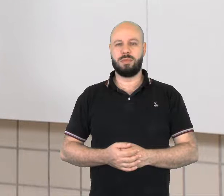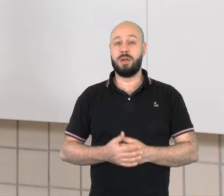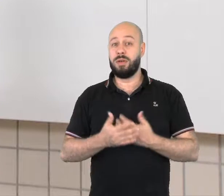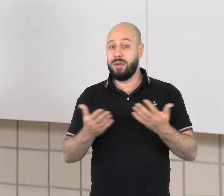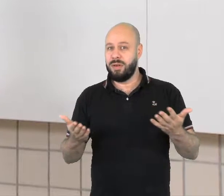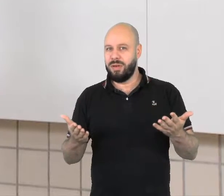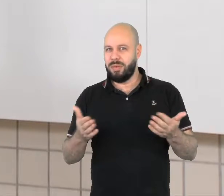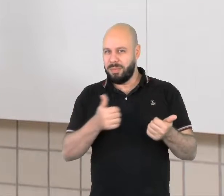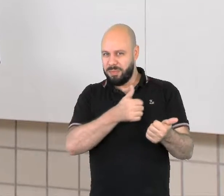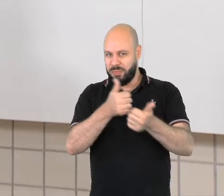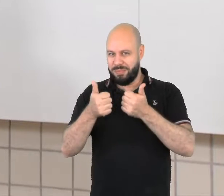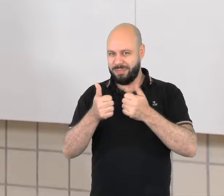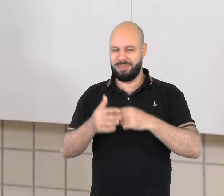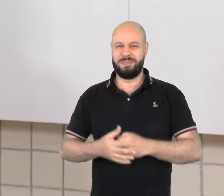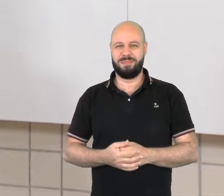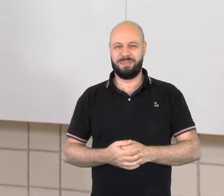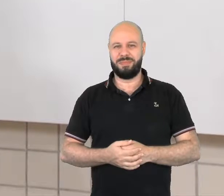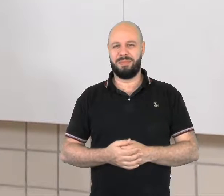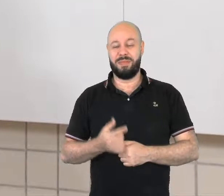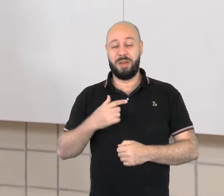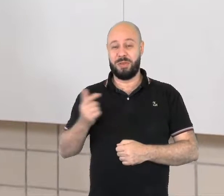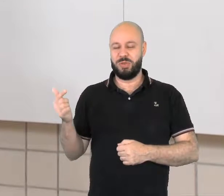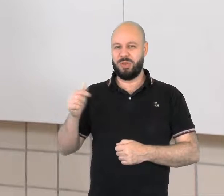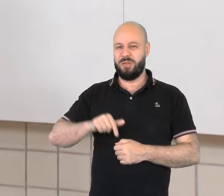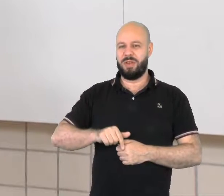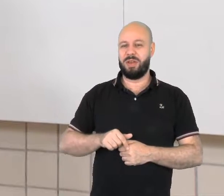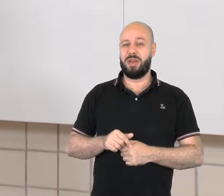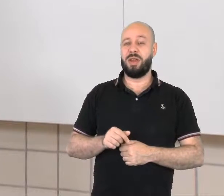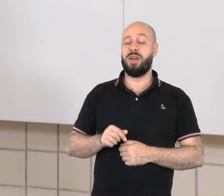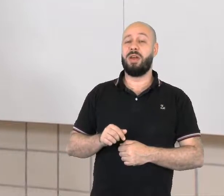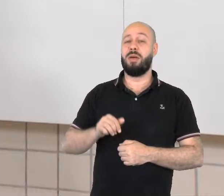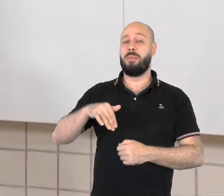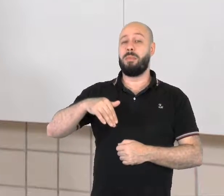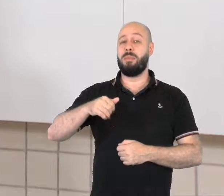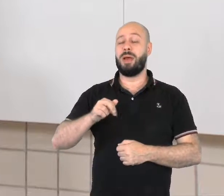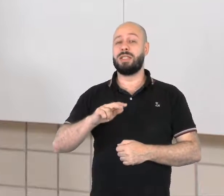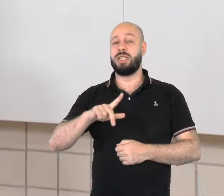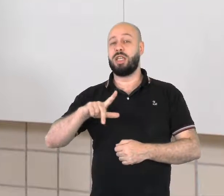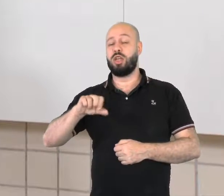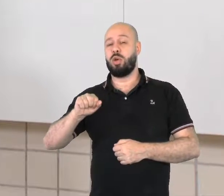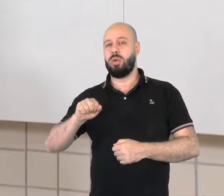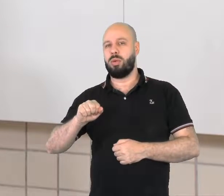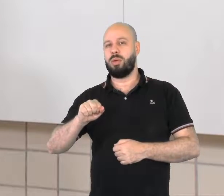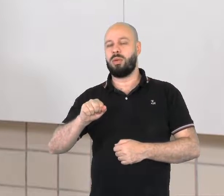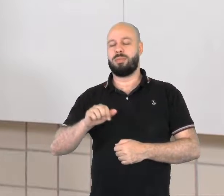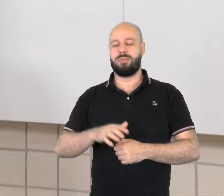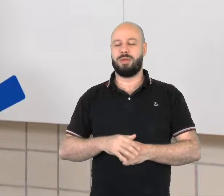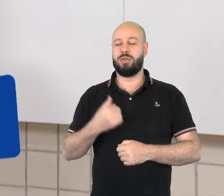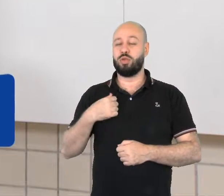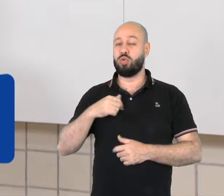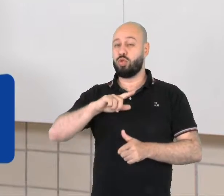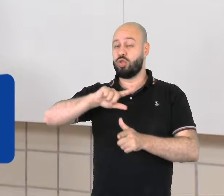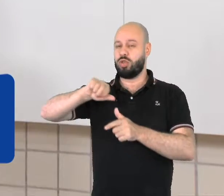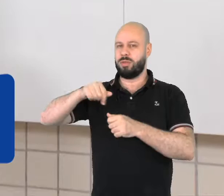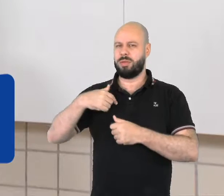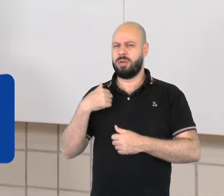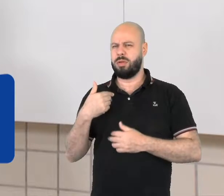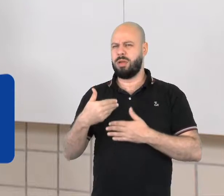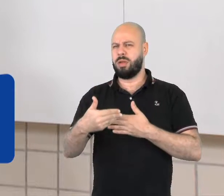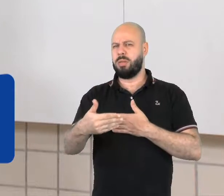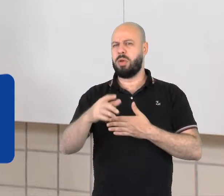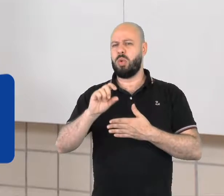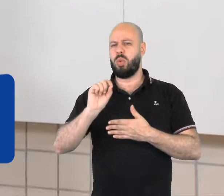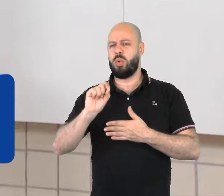E aí, pessoal, tudo bem com vocês? Olha eu de novo aqui, professor Ricardo Marcílio, de Geografia. Vamos dar continuidade